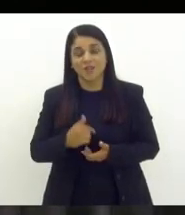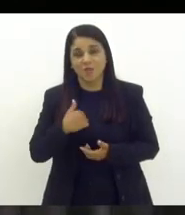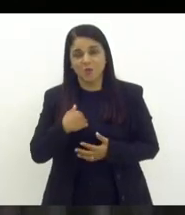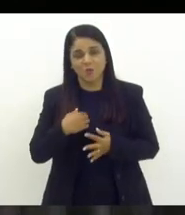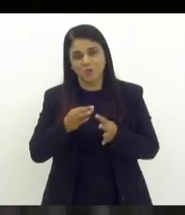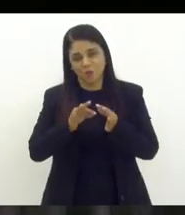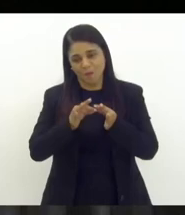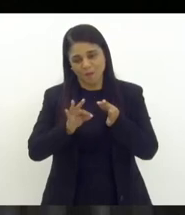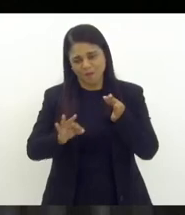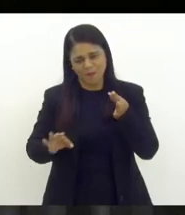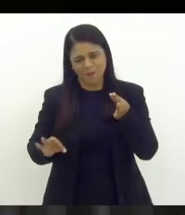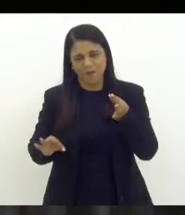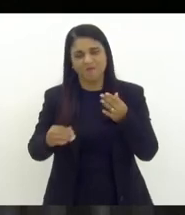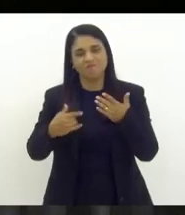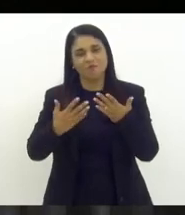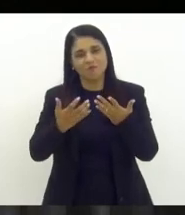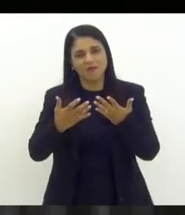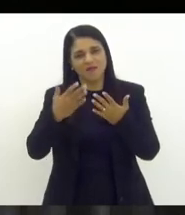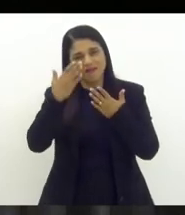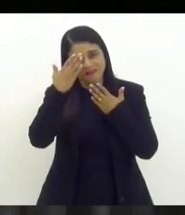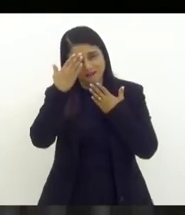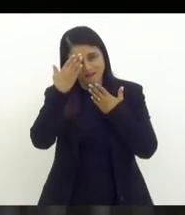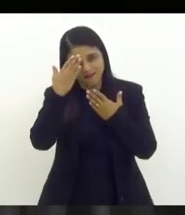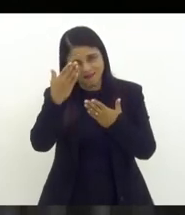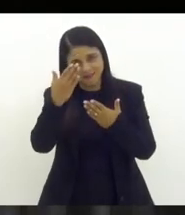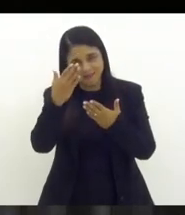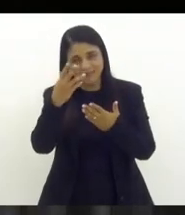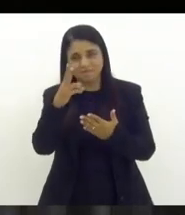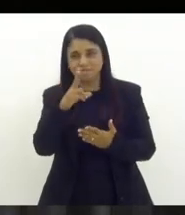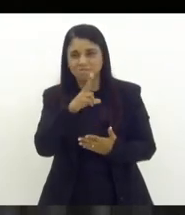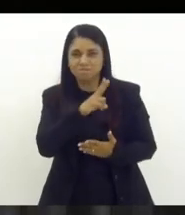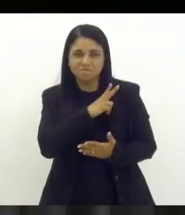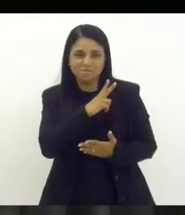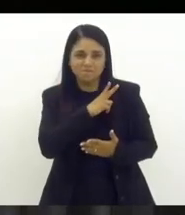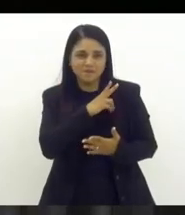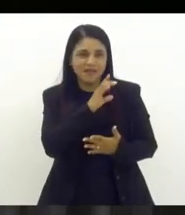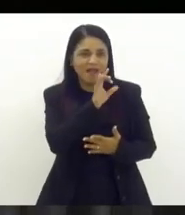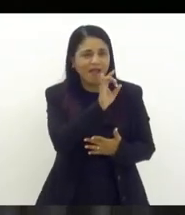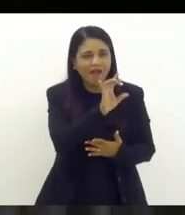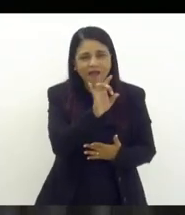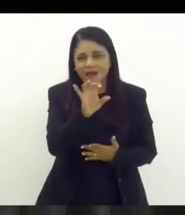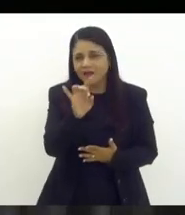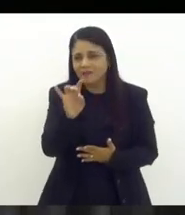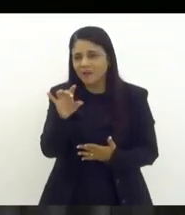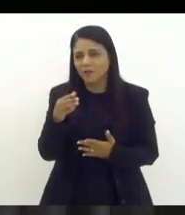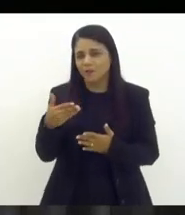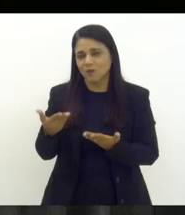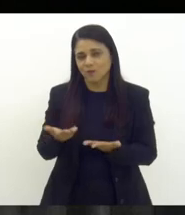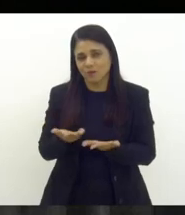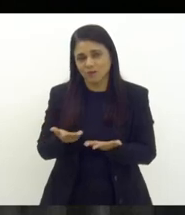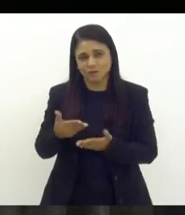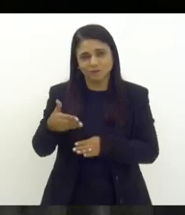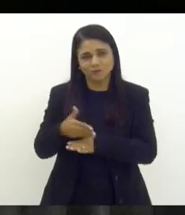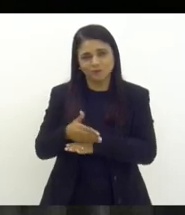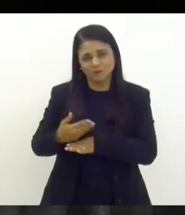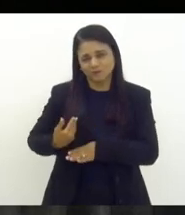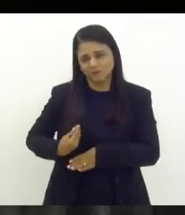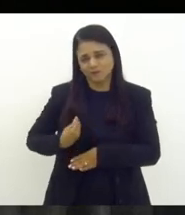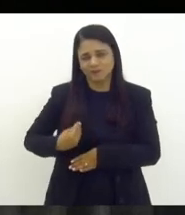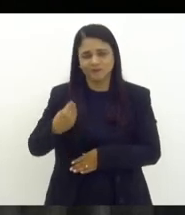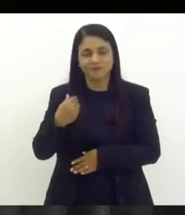alongar Quero Agradecer pessoalmente a cada um de vocês aqui presente todos os amigos os